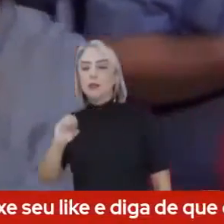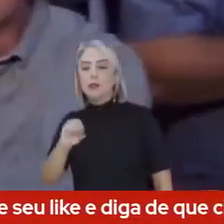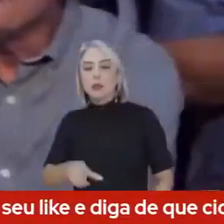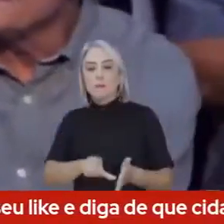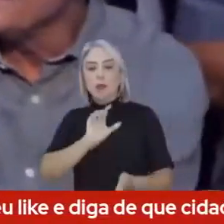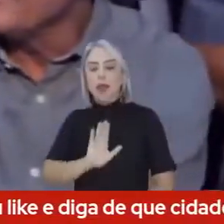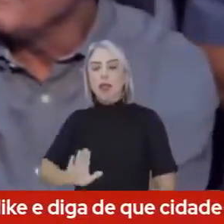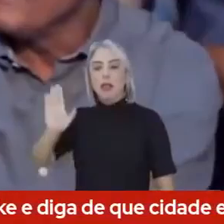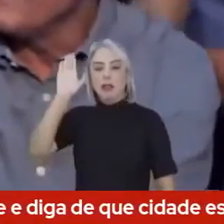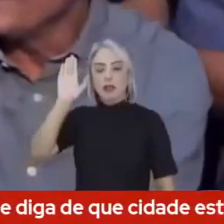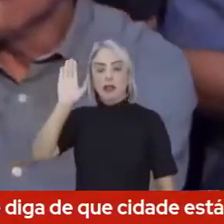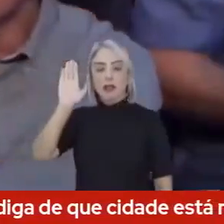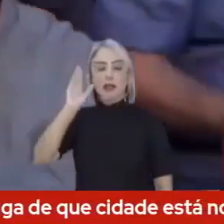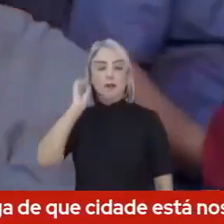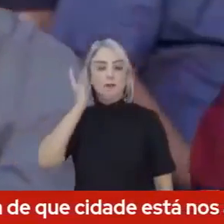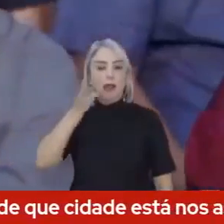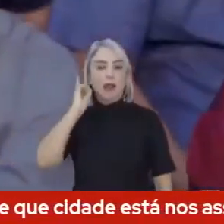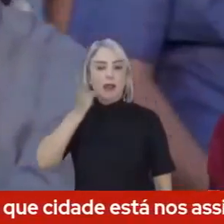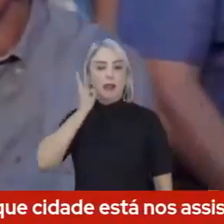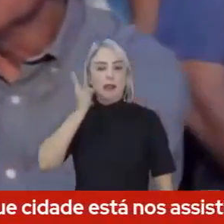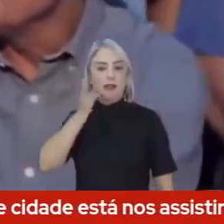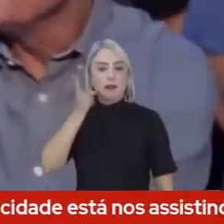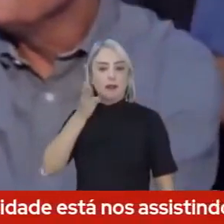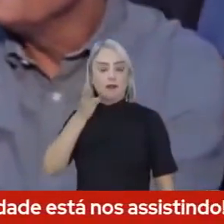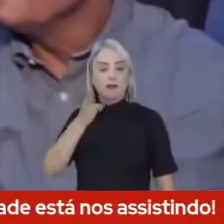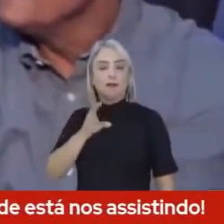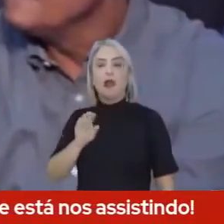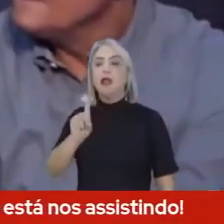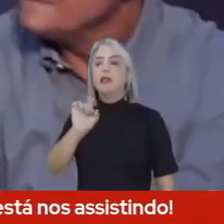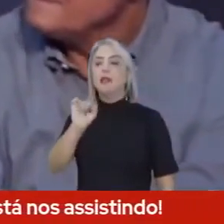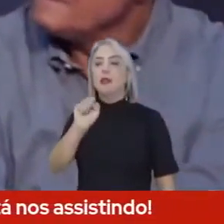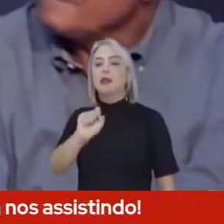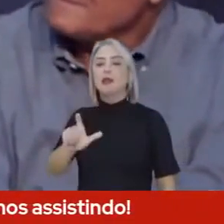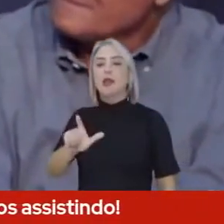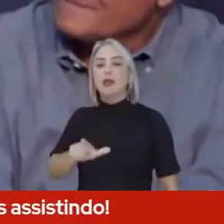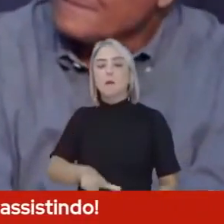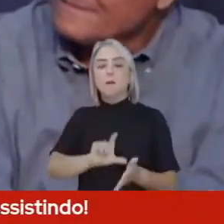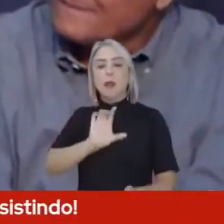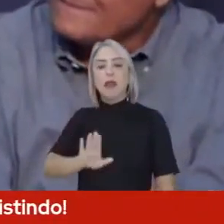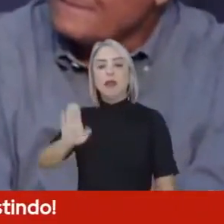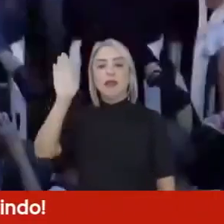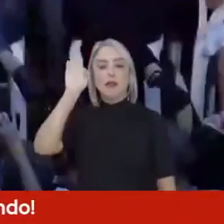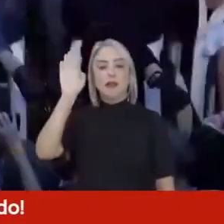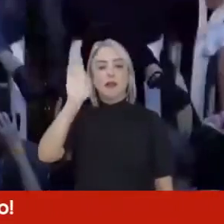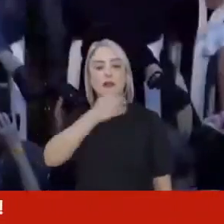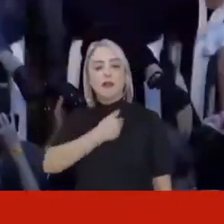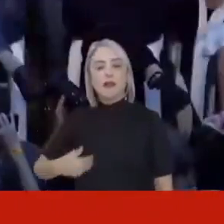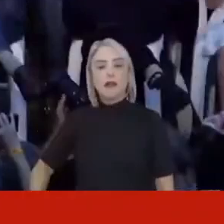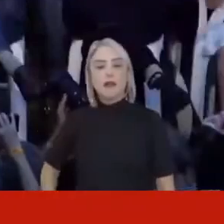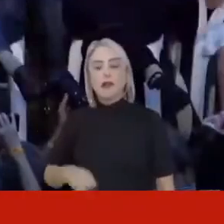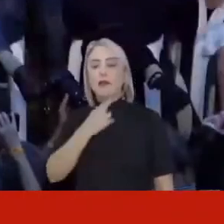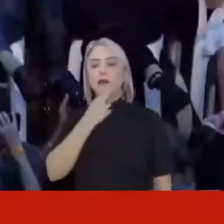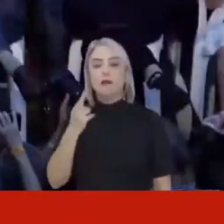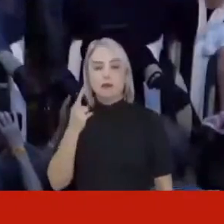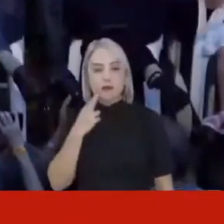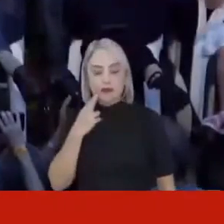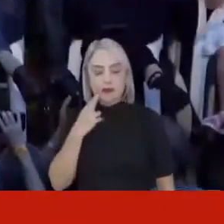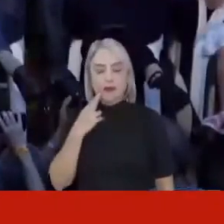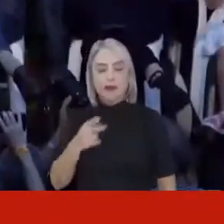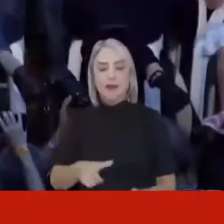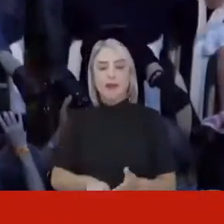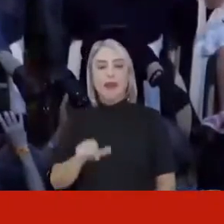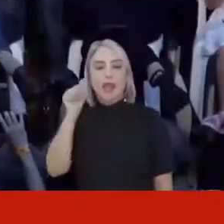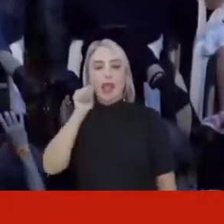do Maranhão, companheiro Daniel Pereira, pré-candidato ao governo de Rondônia, companheira Marília